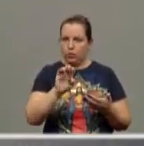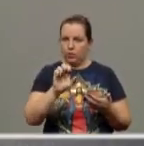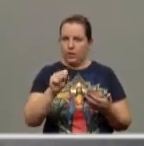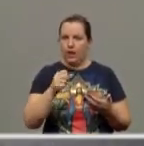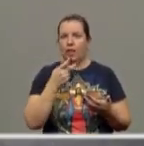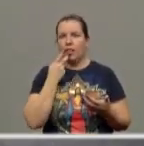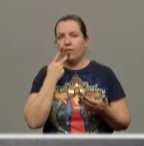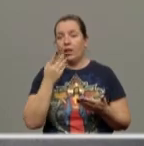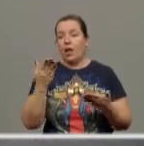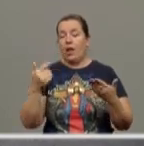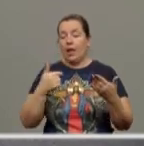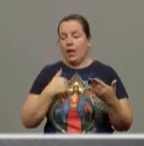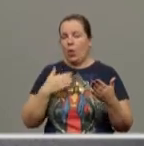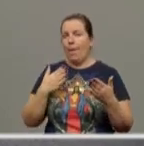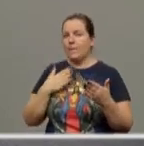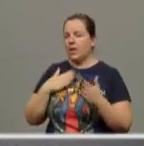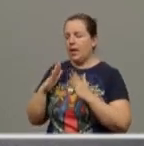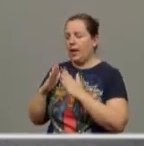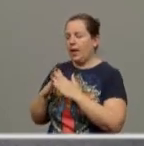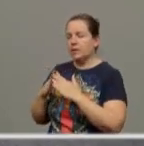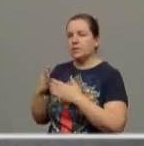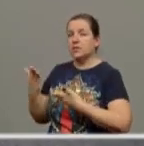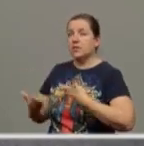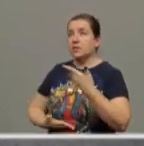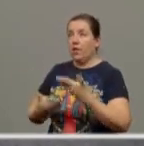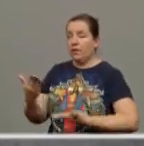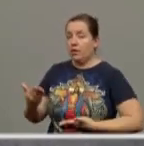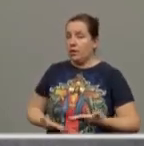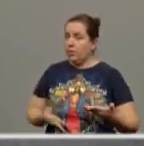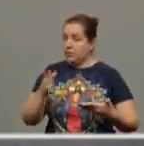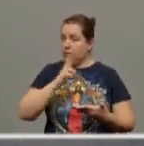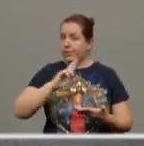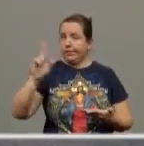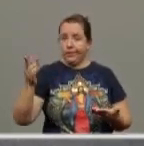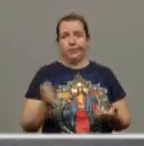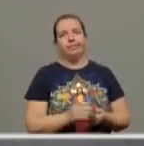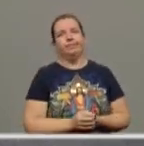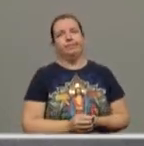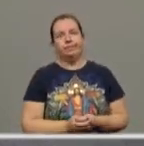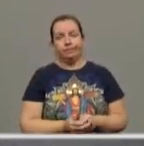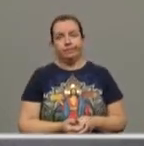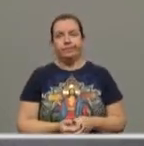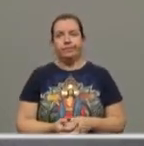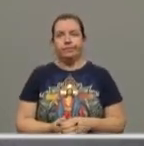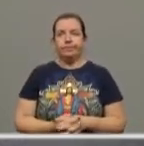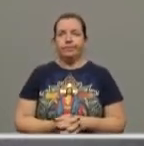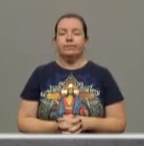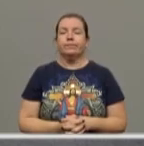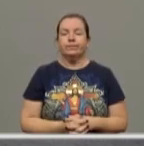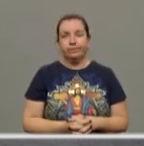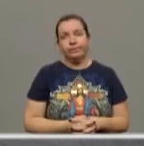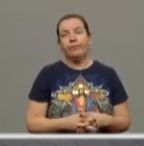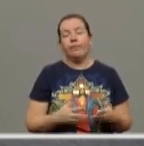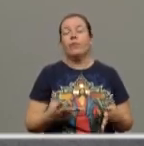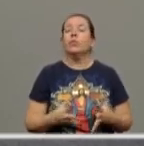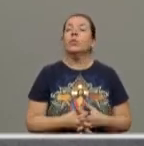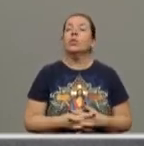serviremos o Senhor. Eu pergunto também para você, porque, deixa eu contar rapidinho, porque eu tenho menos de 5 minutos